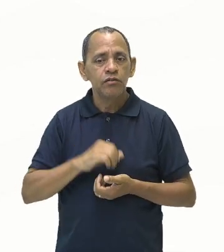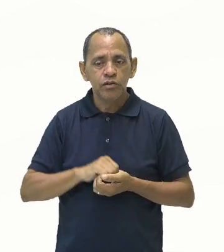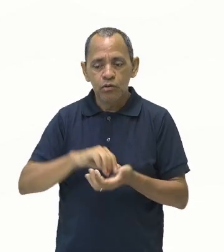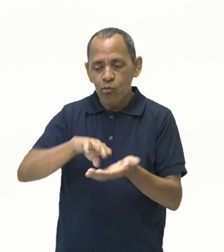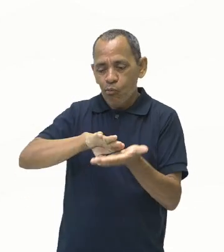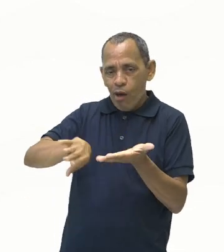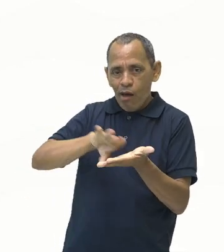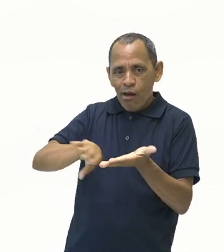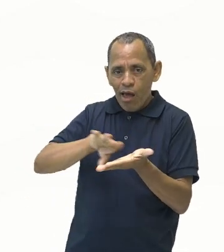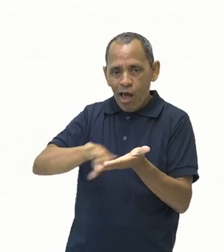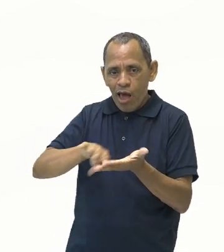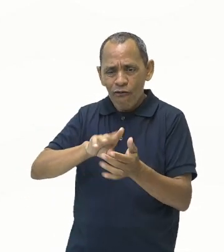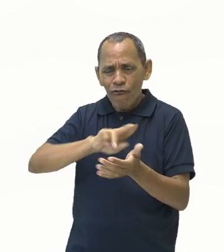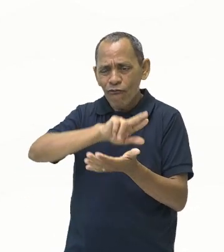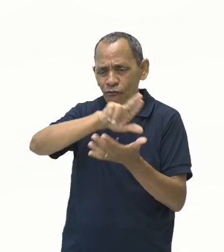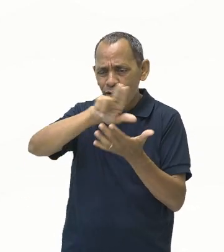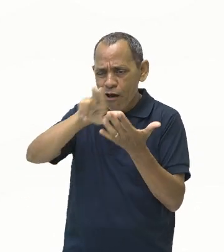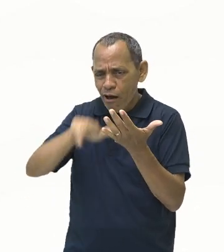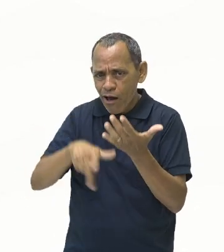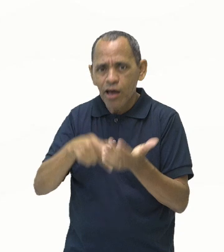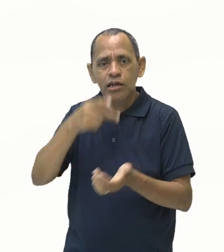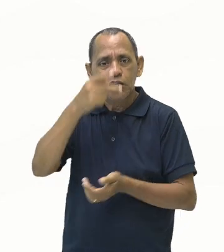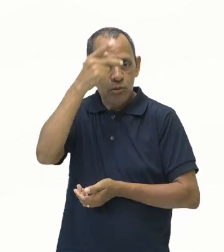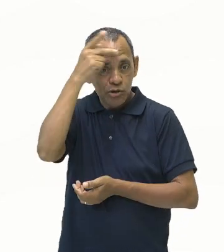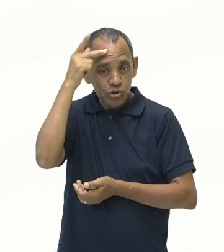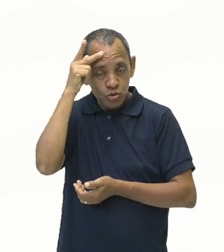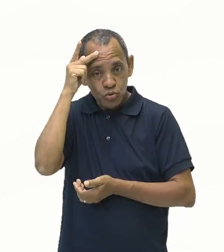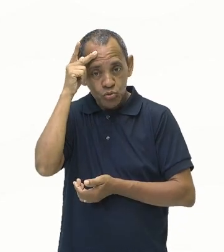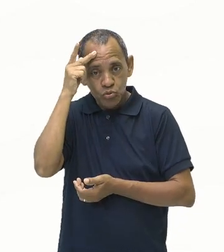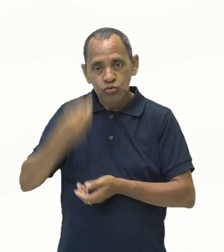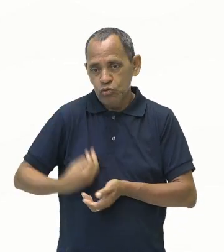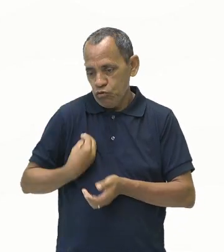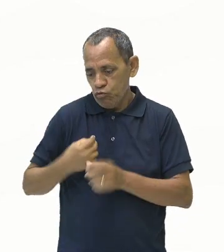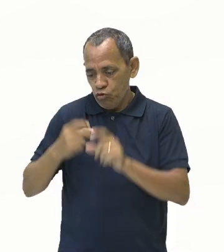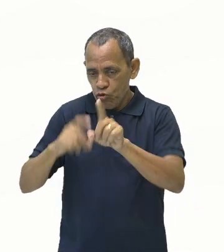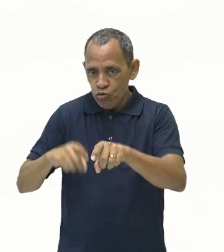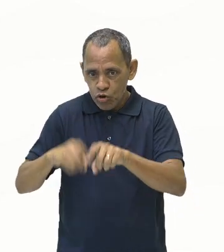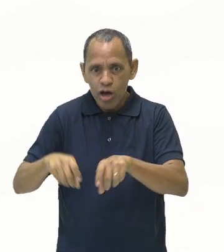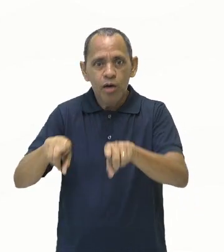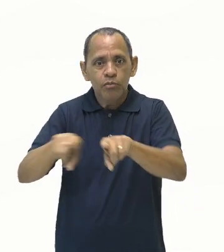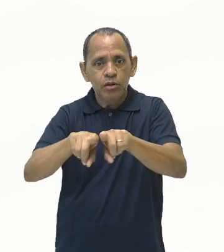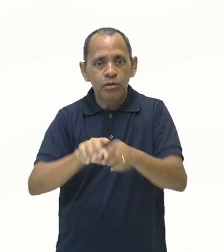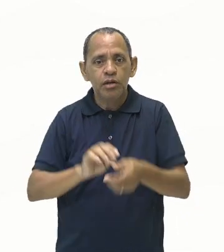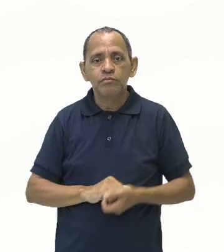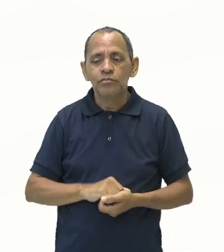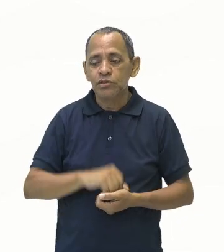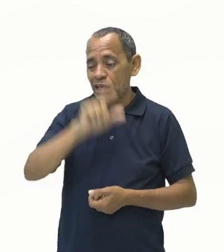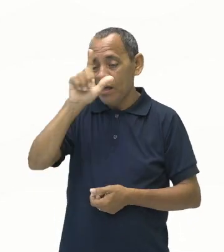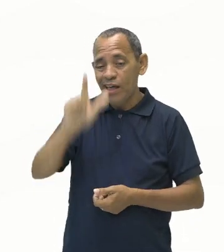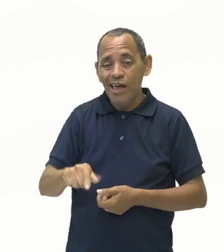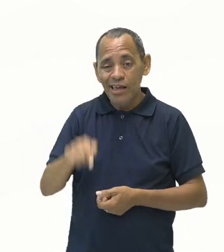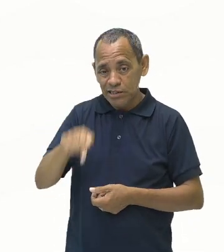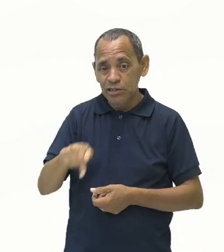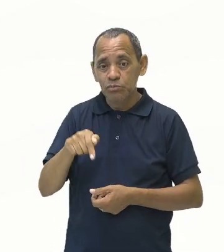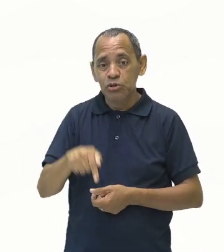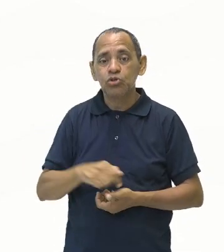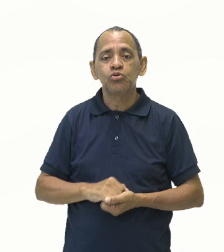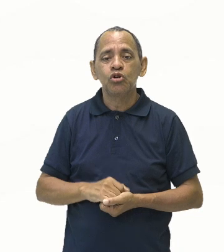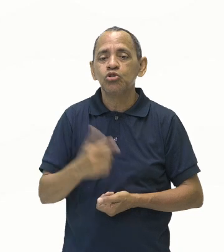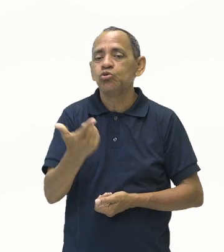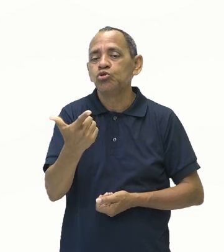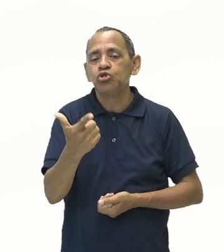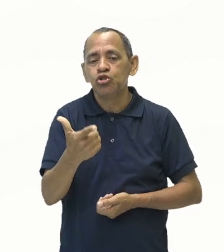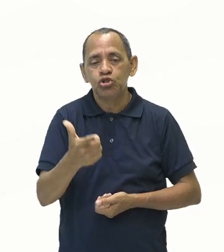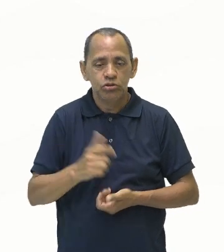dos campos, criando um contingente de pessoas sem terra e sem trabalho, que migraram para